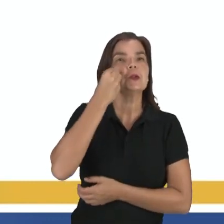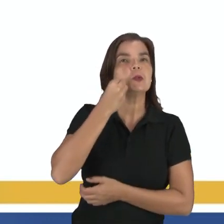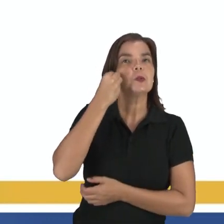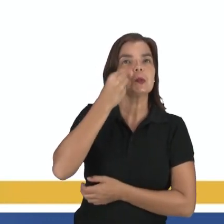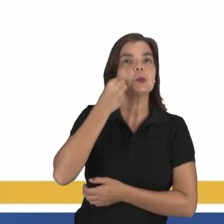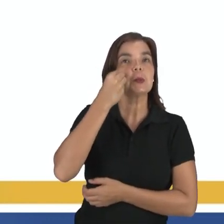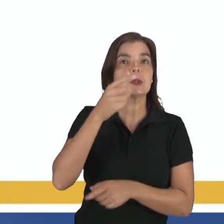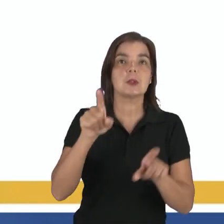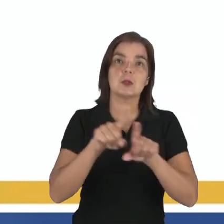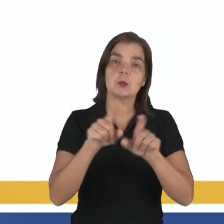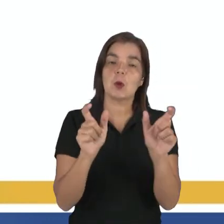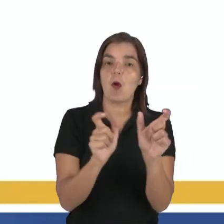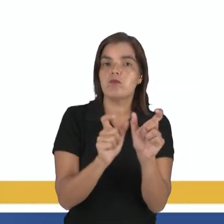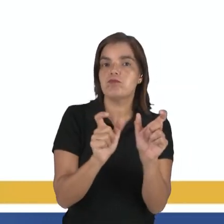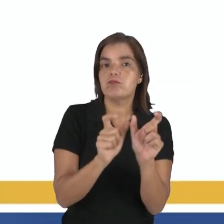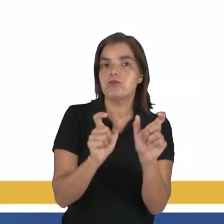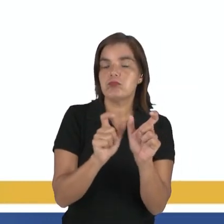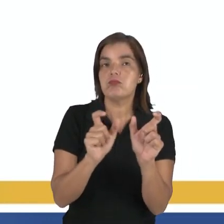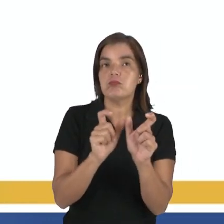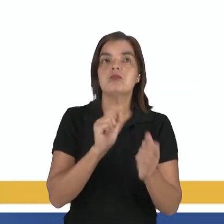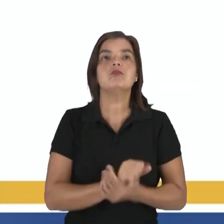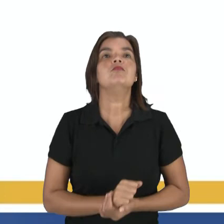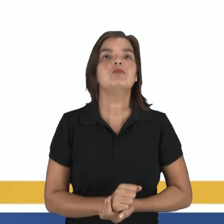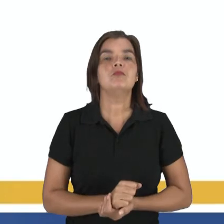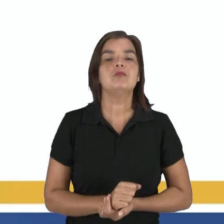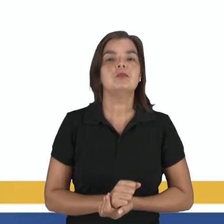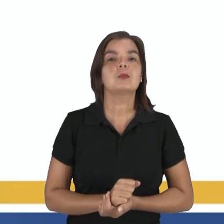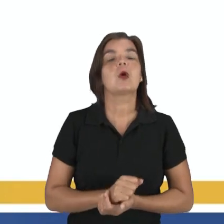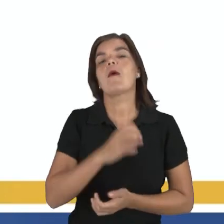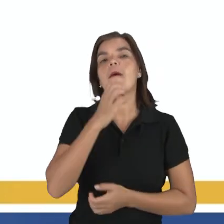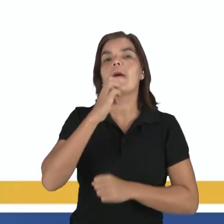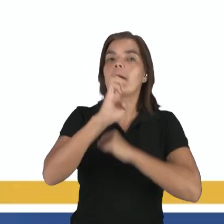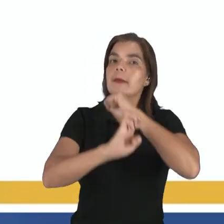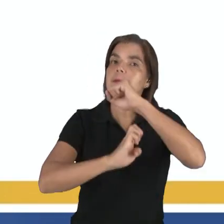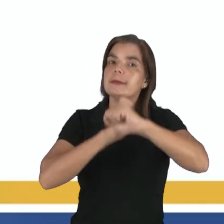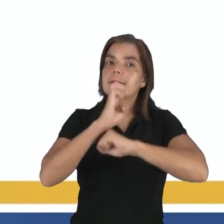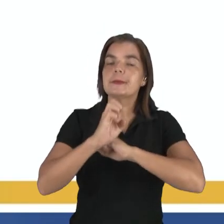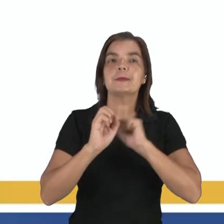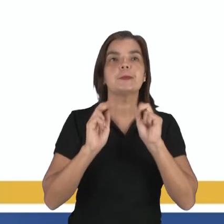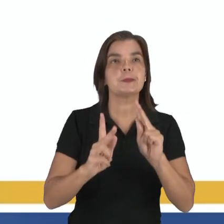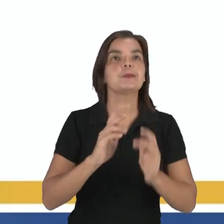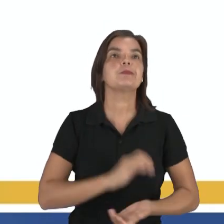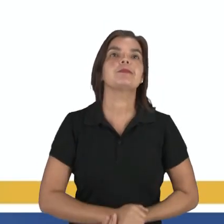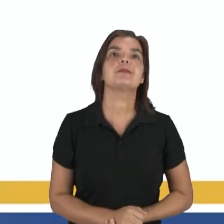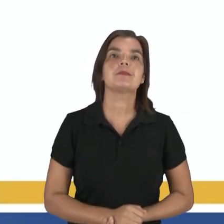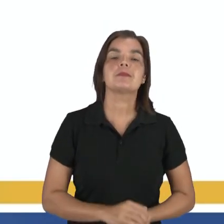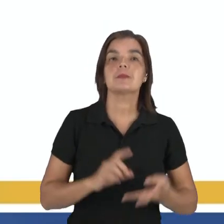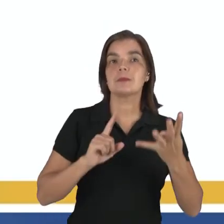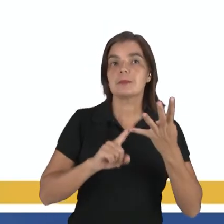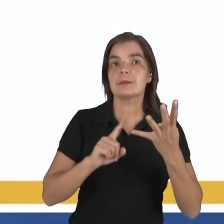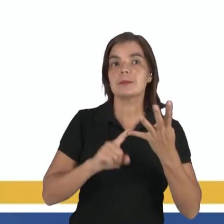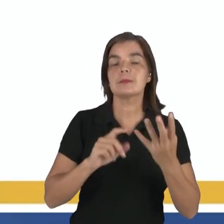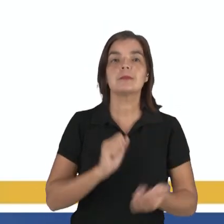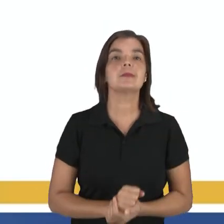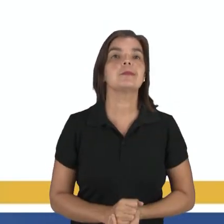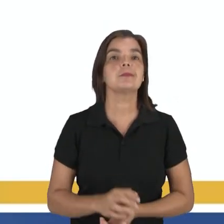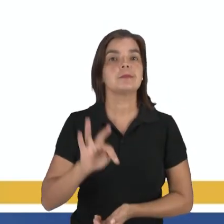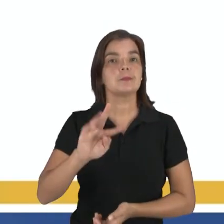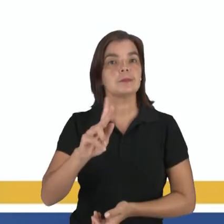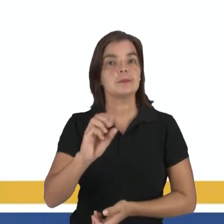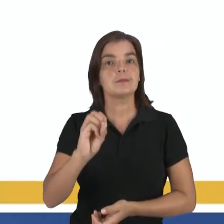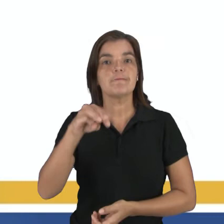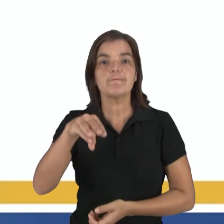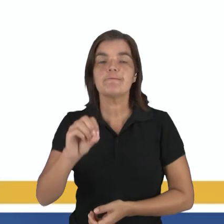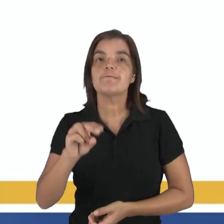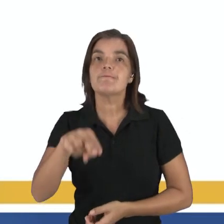experimentos, a partícula subatômica chamada elétron, ok? Questão 4.